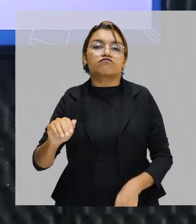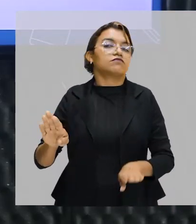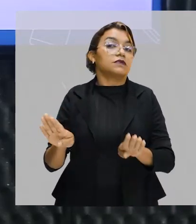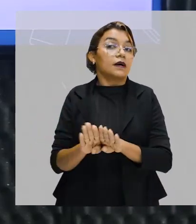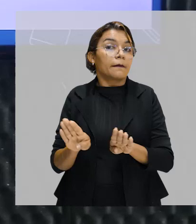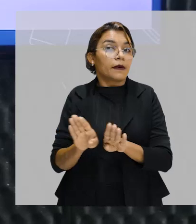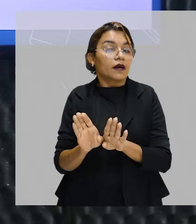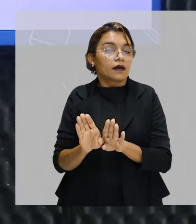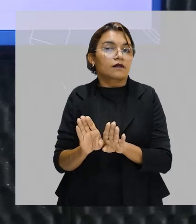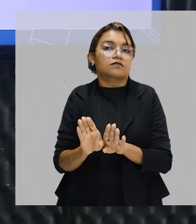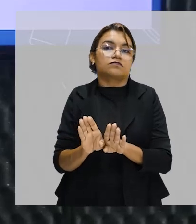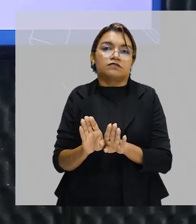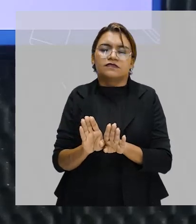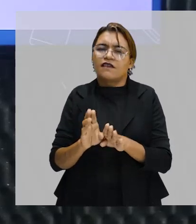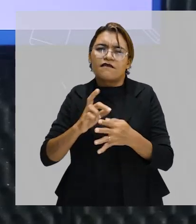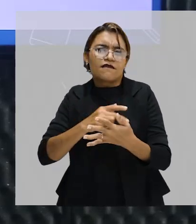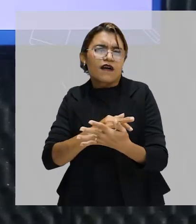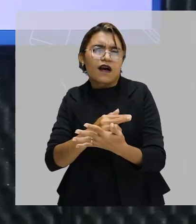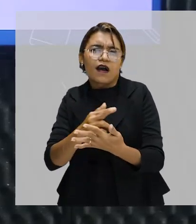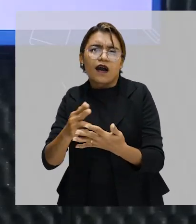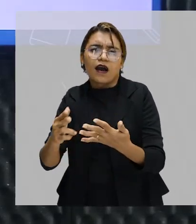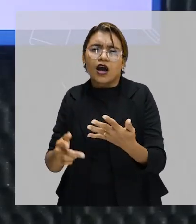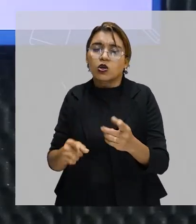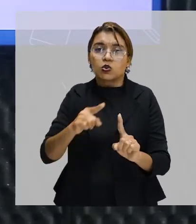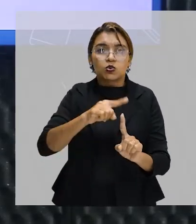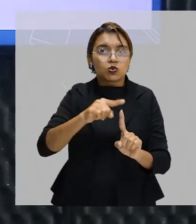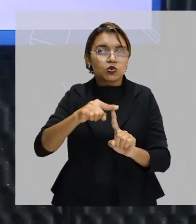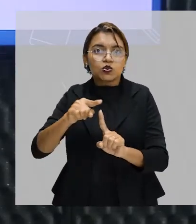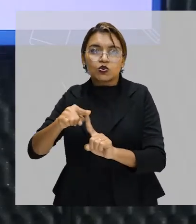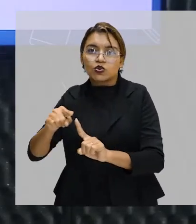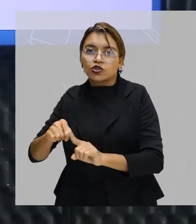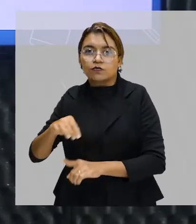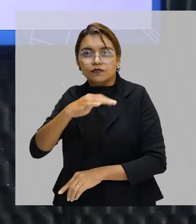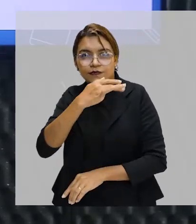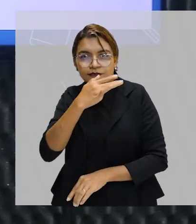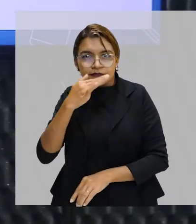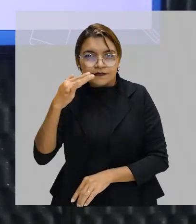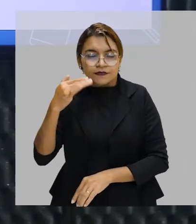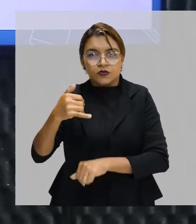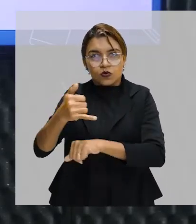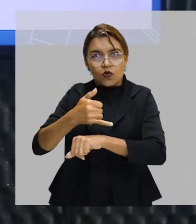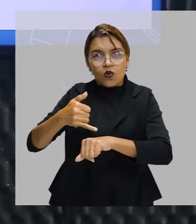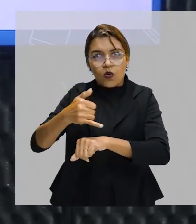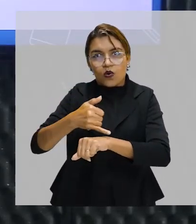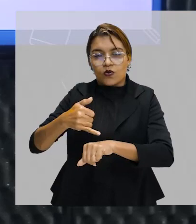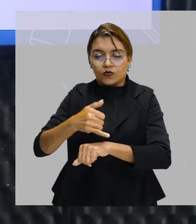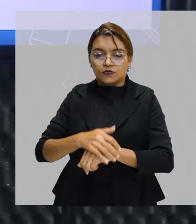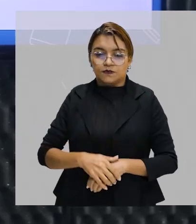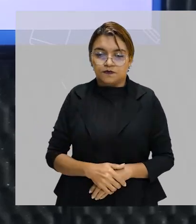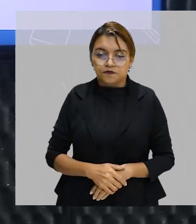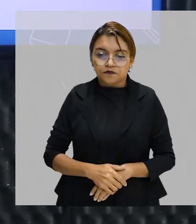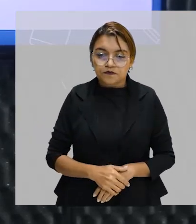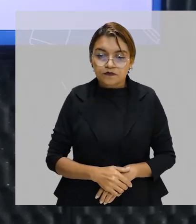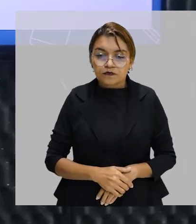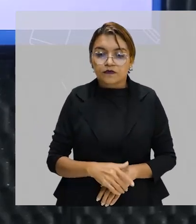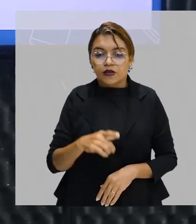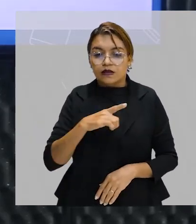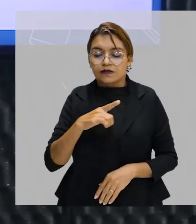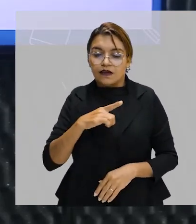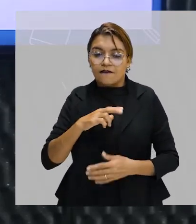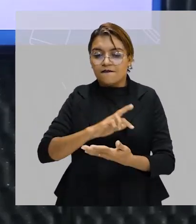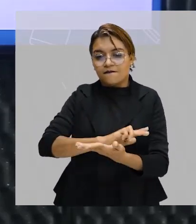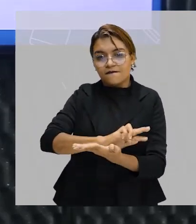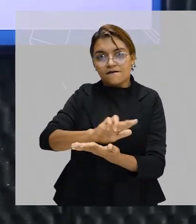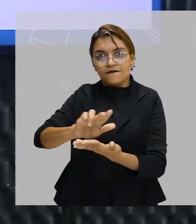Nós vamos ter o limoneno e o geraniol, presente no óleo de rosas, certo? Então, nós temos aqui